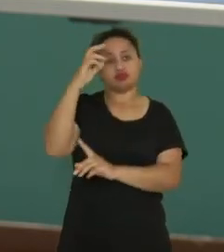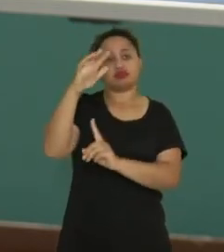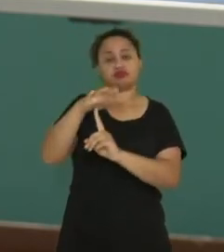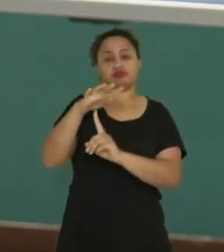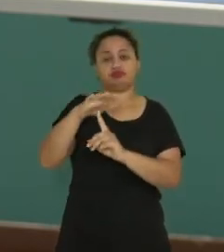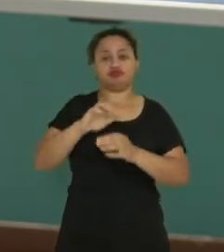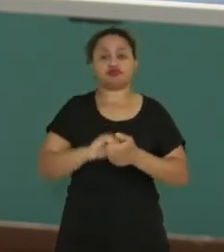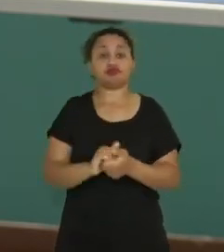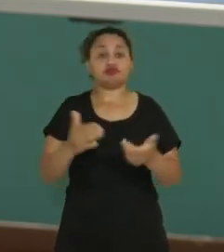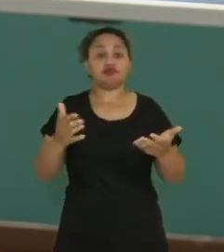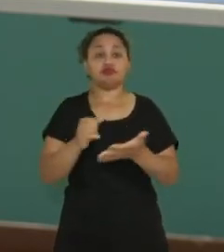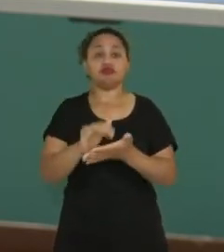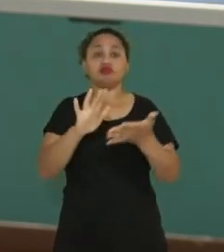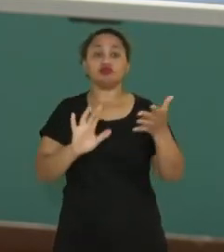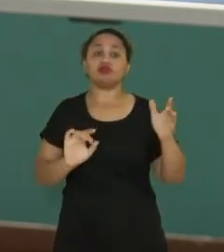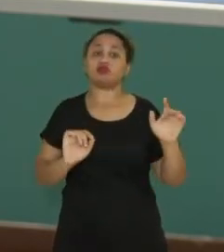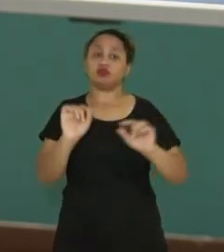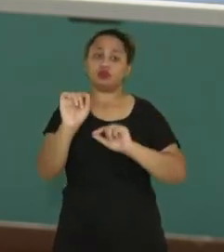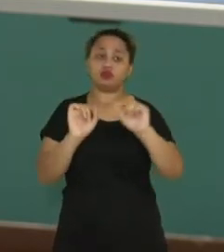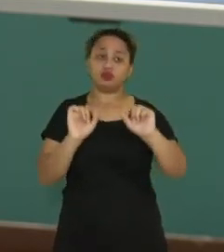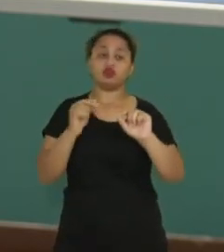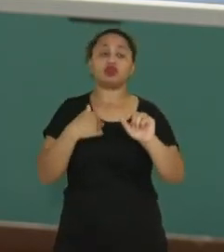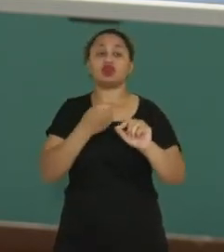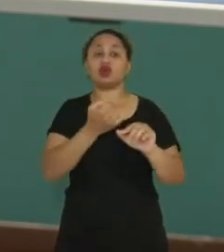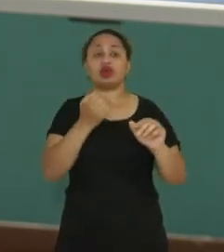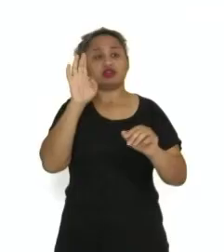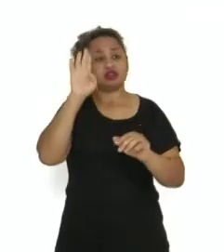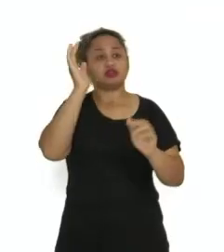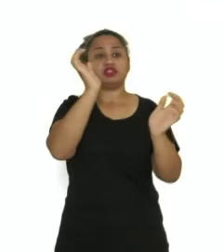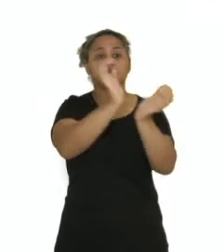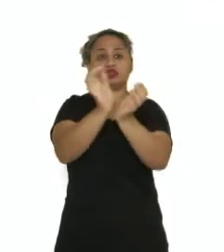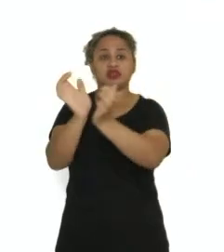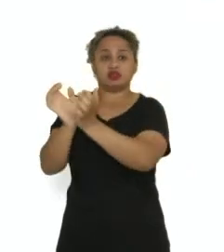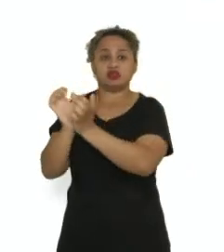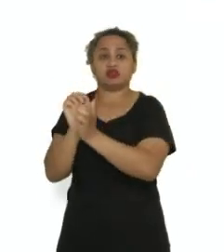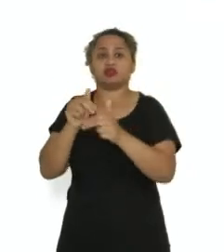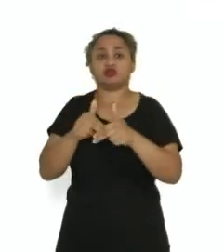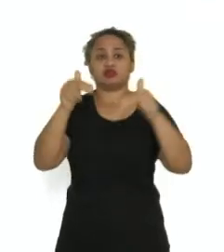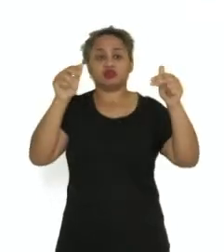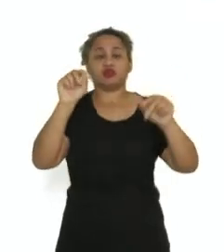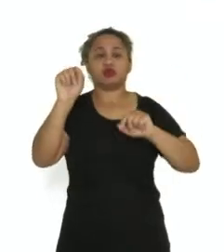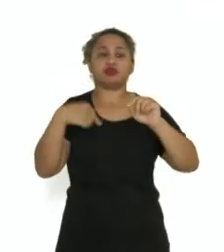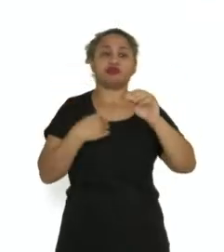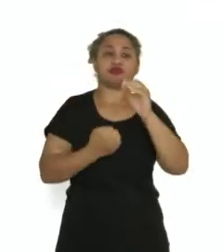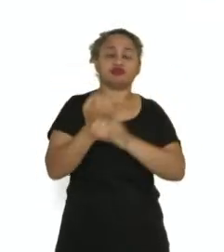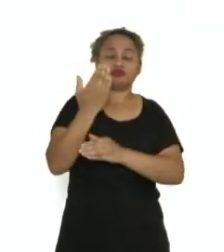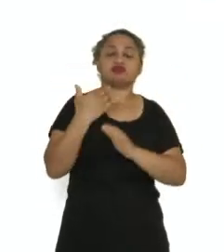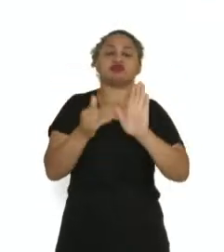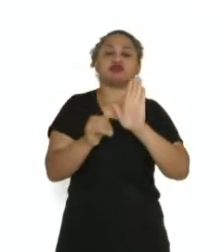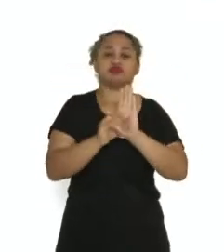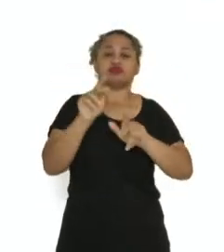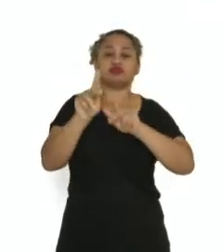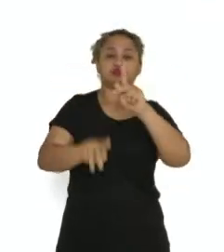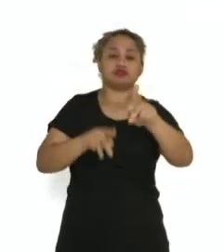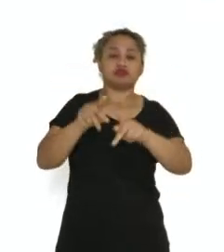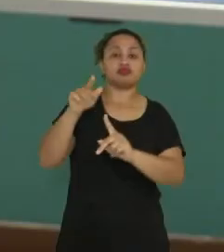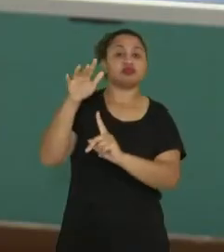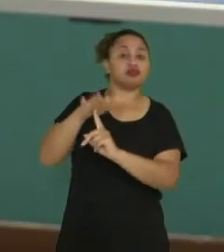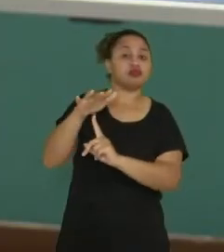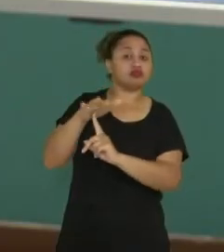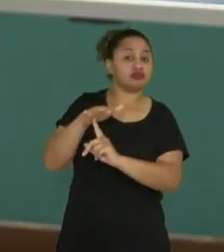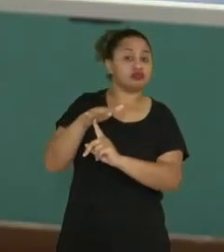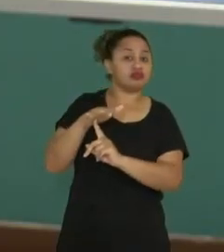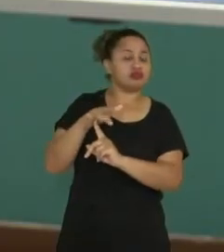gente tem uma atividade, olha só, pessoal, quais os principais grupos étnicos compõem a identidade do povo